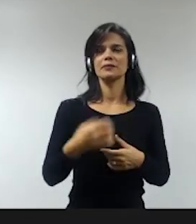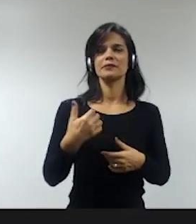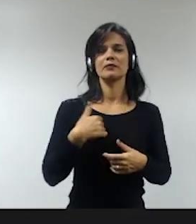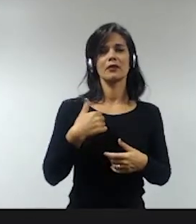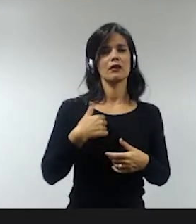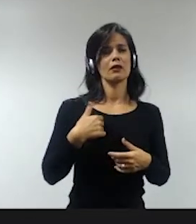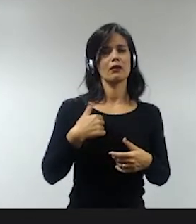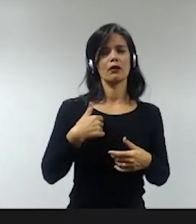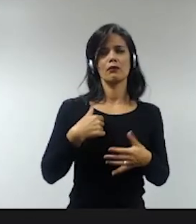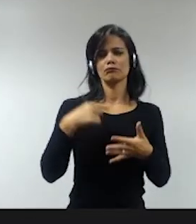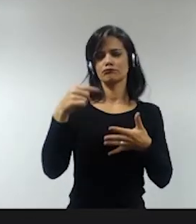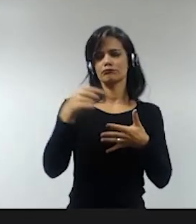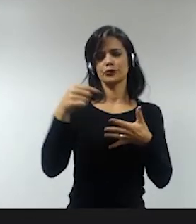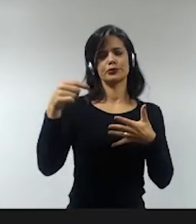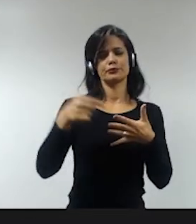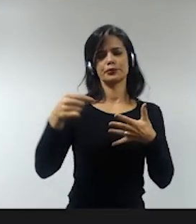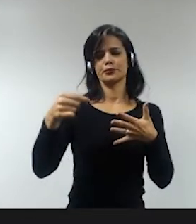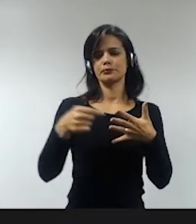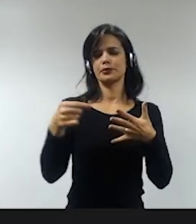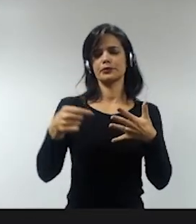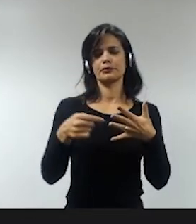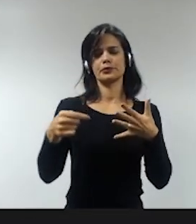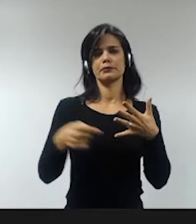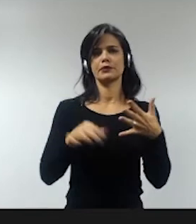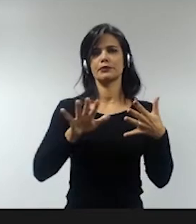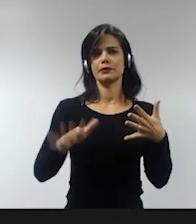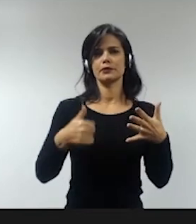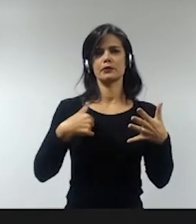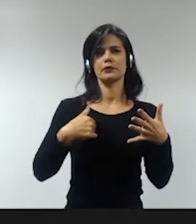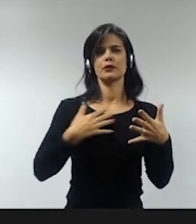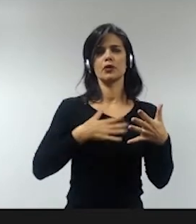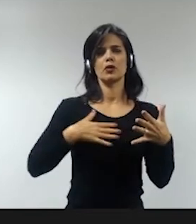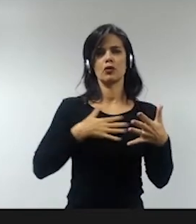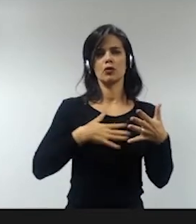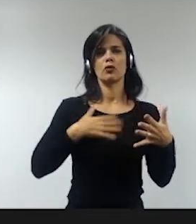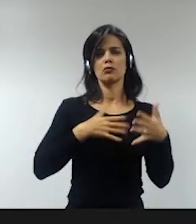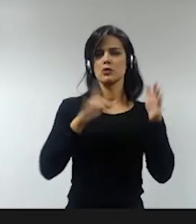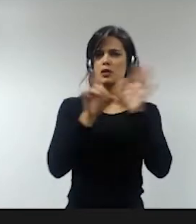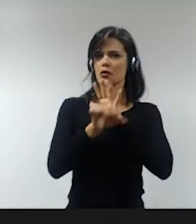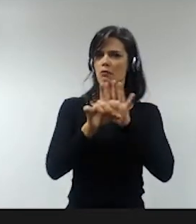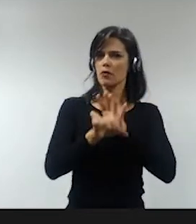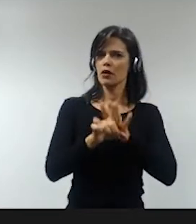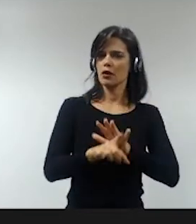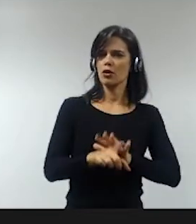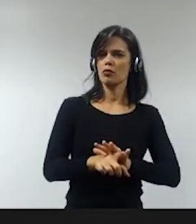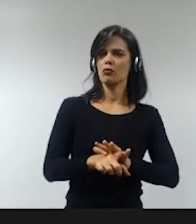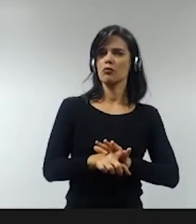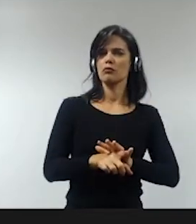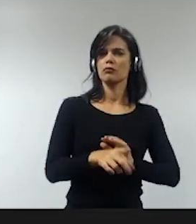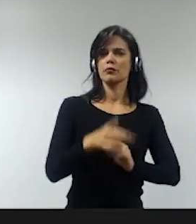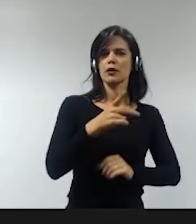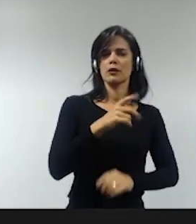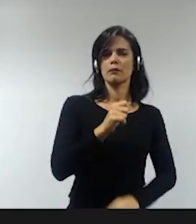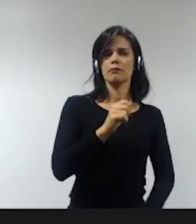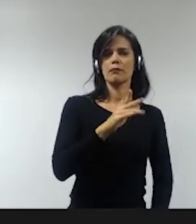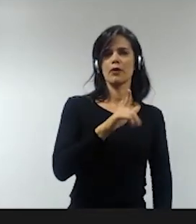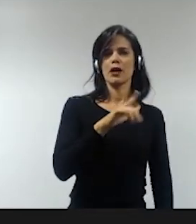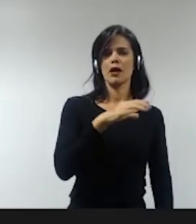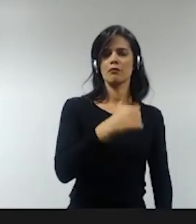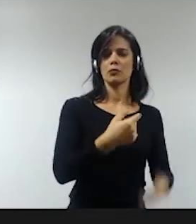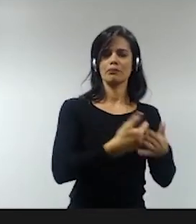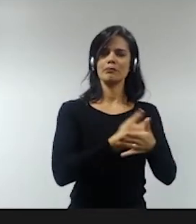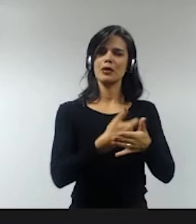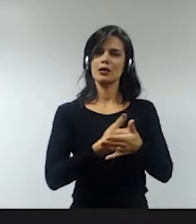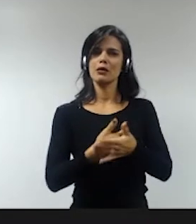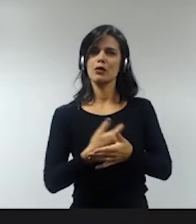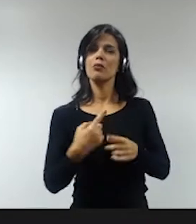muito pontual, porque eu gostei dos questionamentos levantados pelo Pablo, porque é